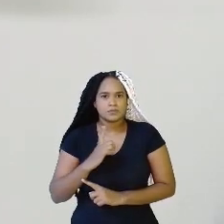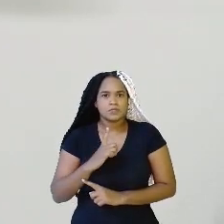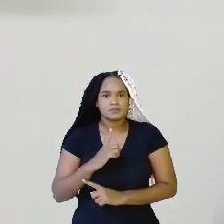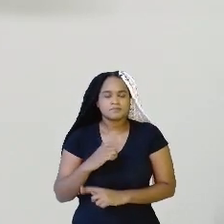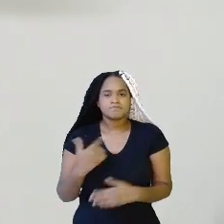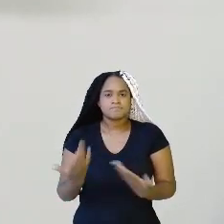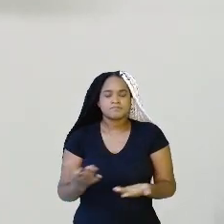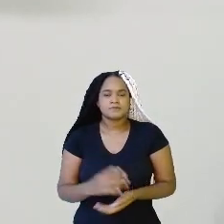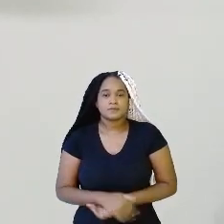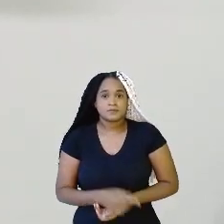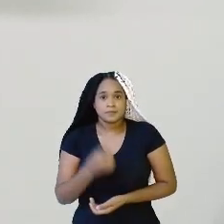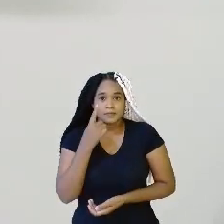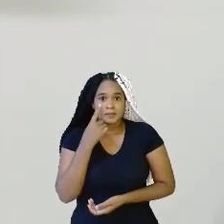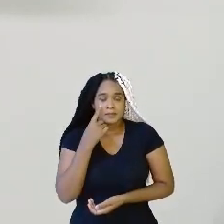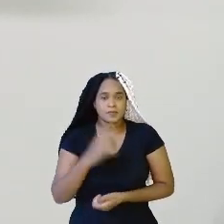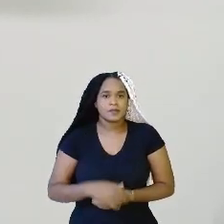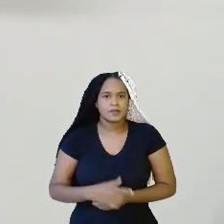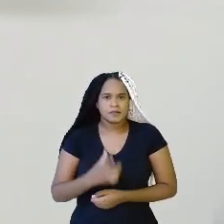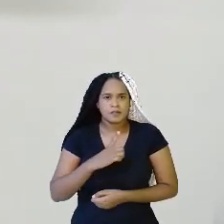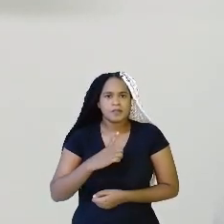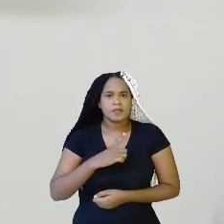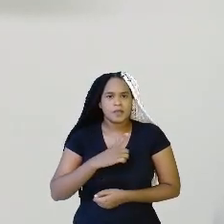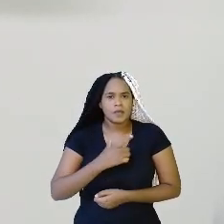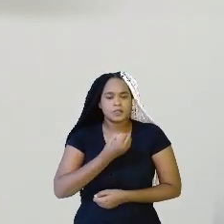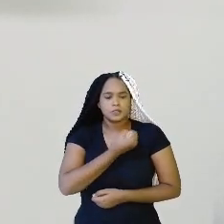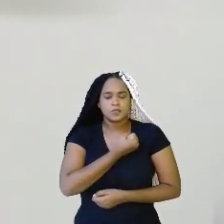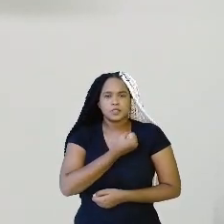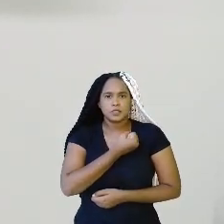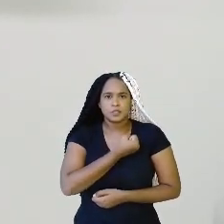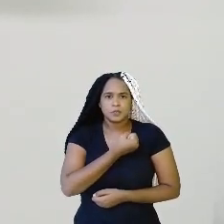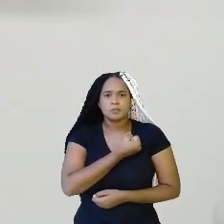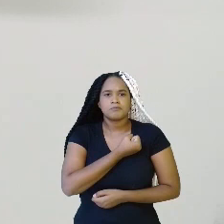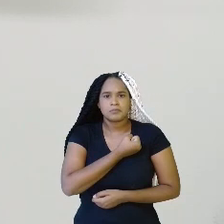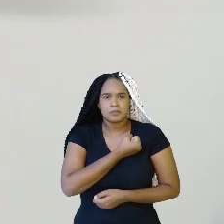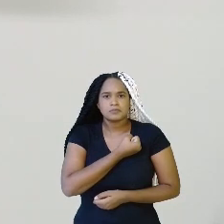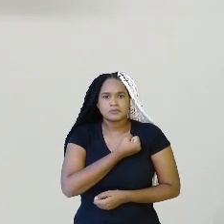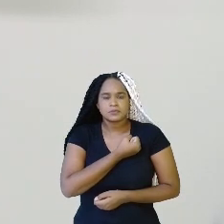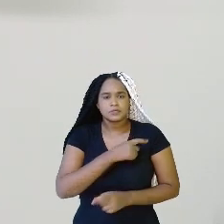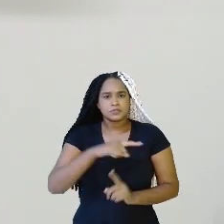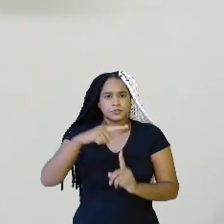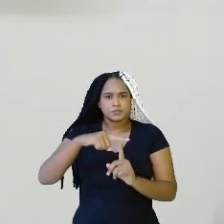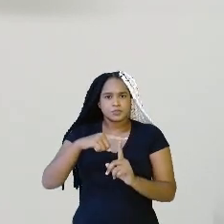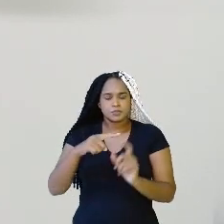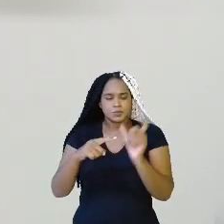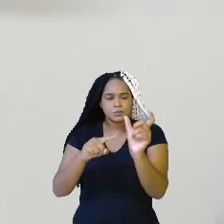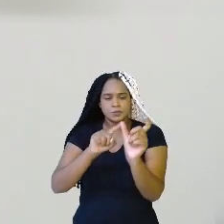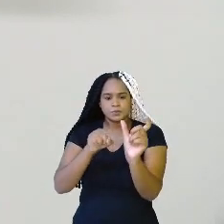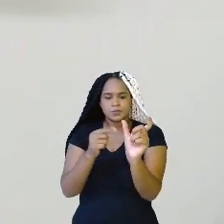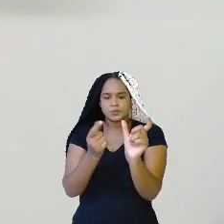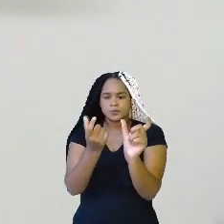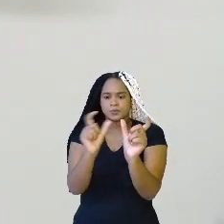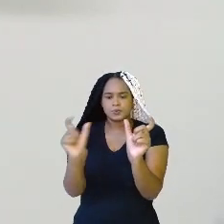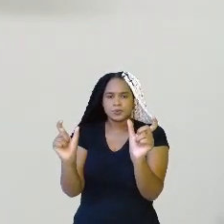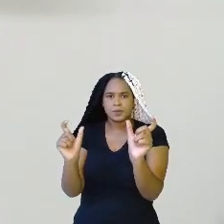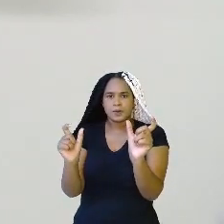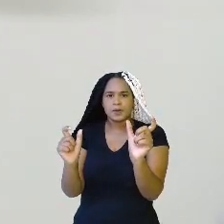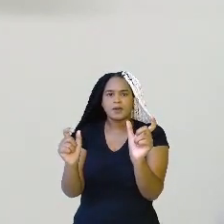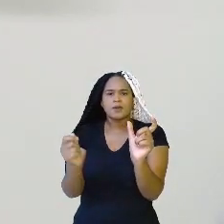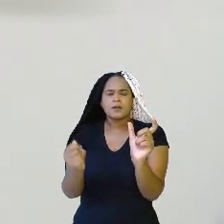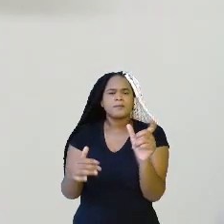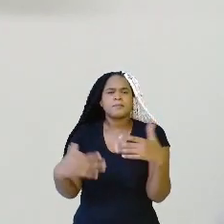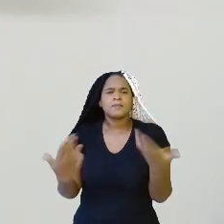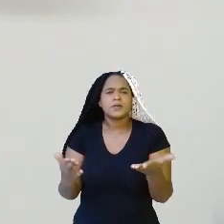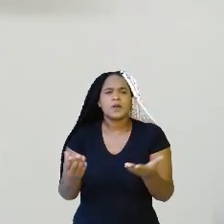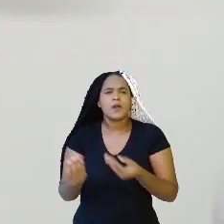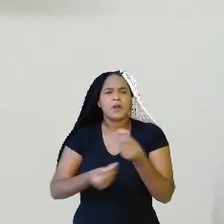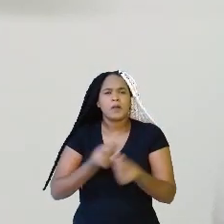a gente utiliza muitos números decimais. Quando? Quando a gente precisa utilizar aquelas moedinhas. Quando